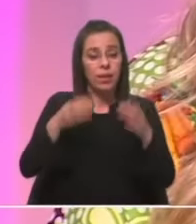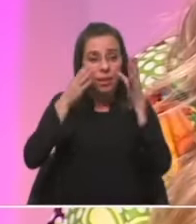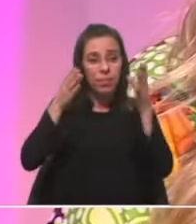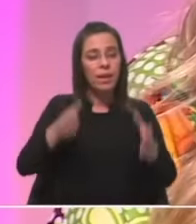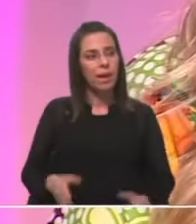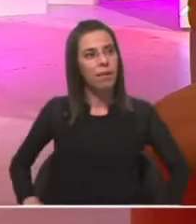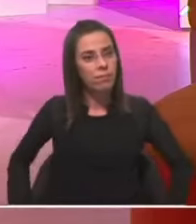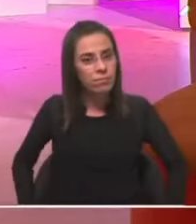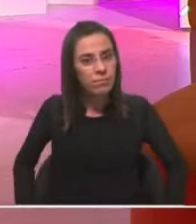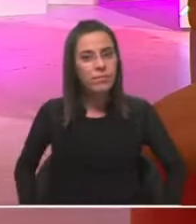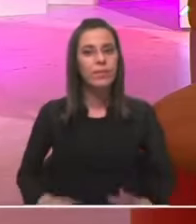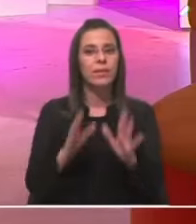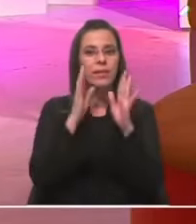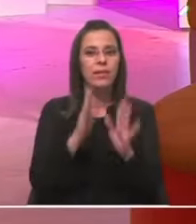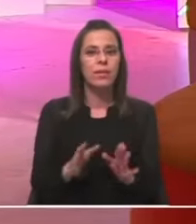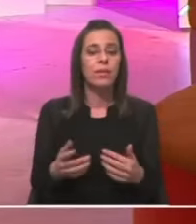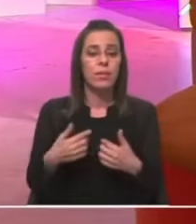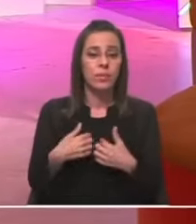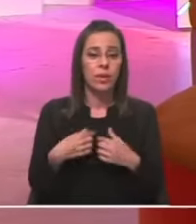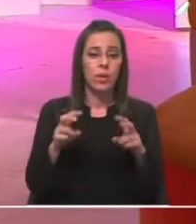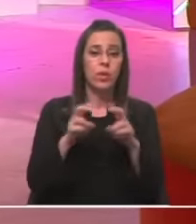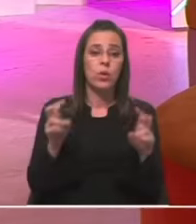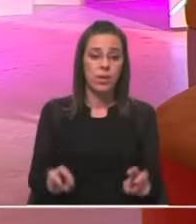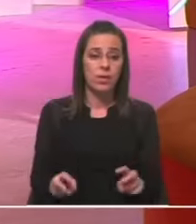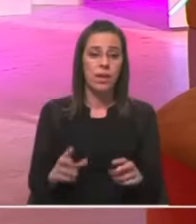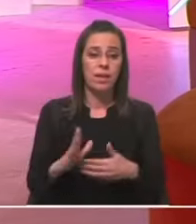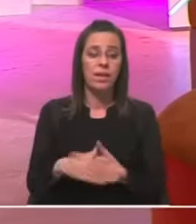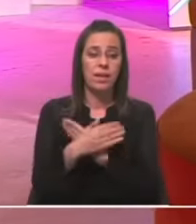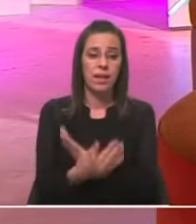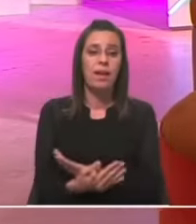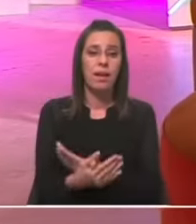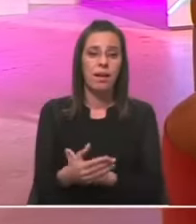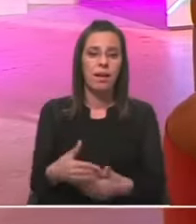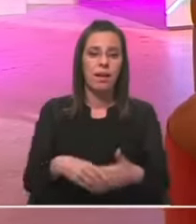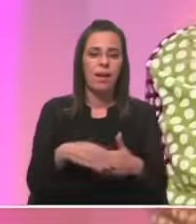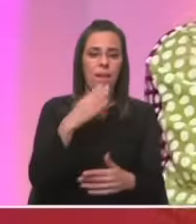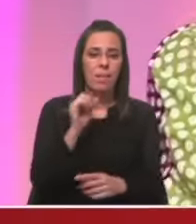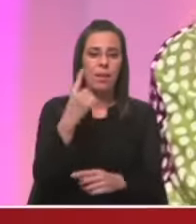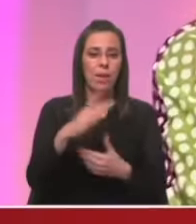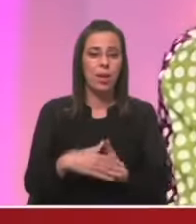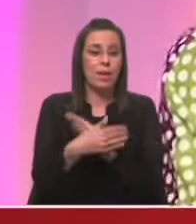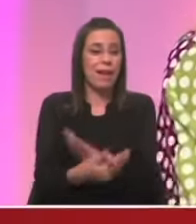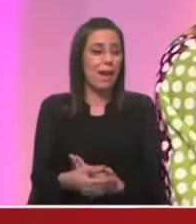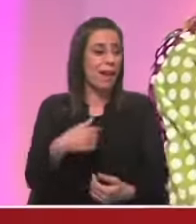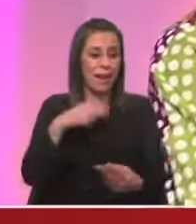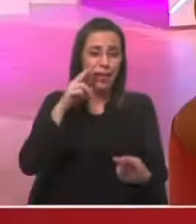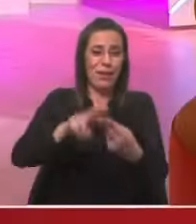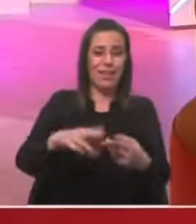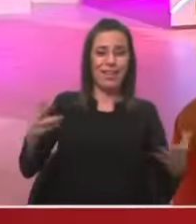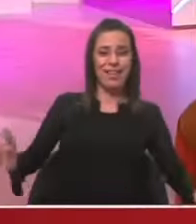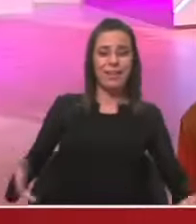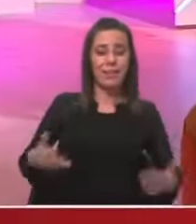fez assim treino eu sou certificada sou uma sereia certificada Como Obrigada és a primeira sereia que eu encontro